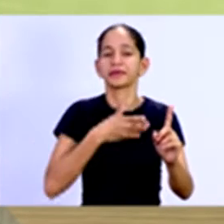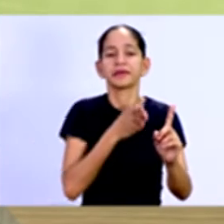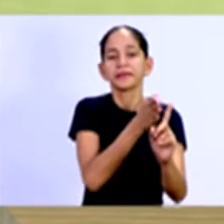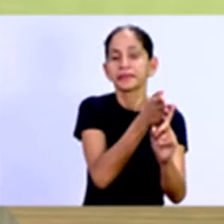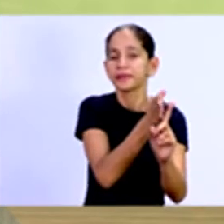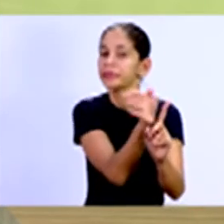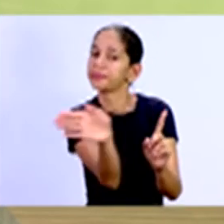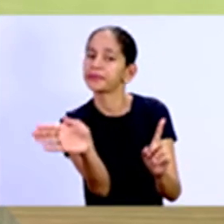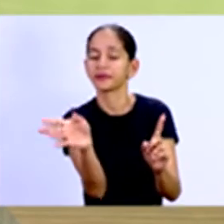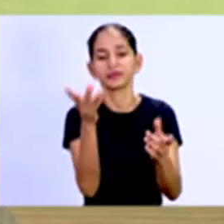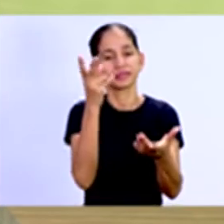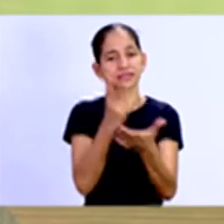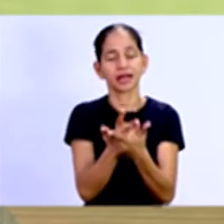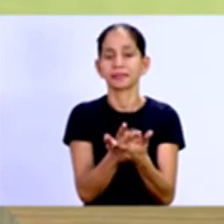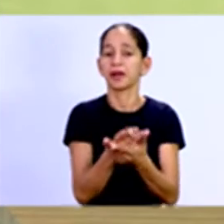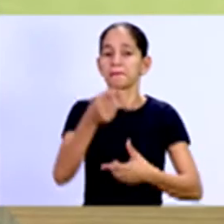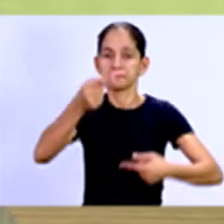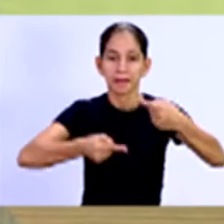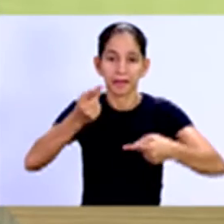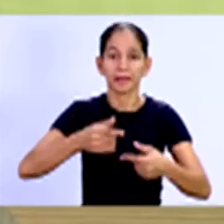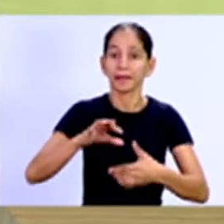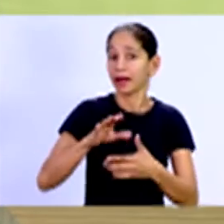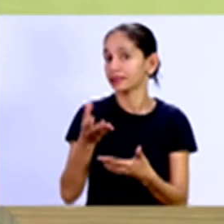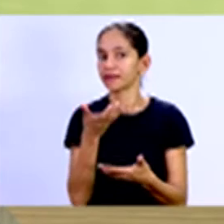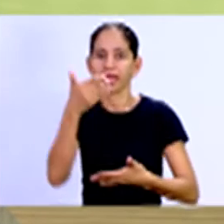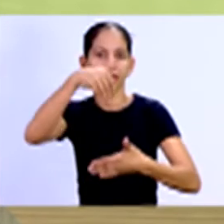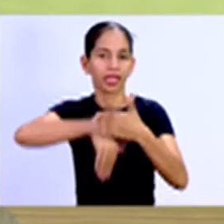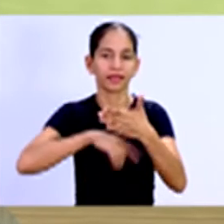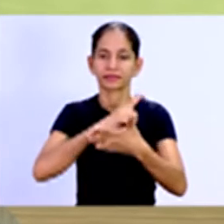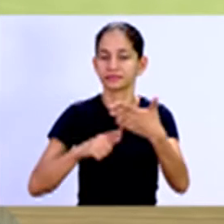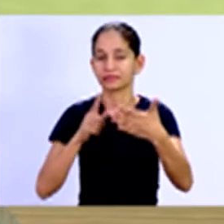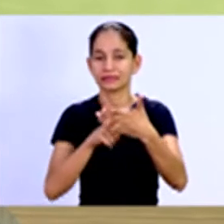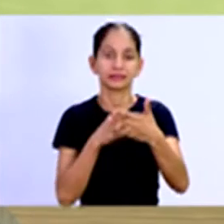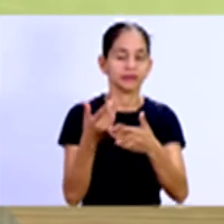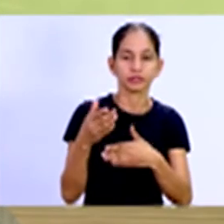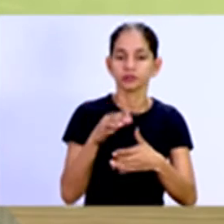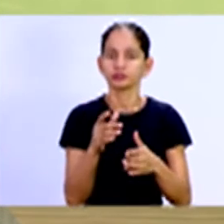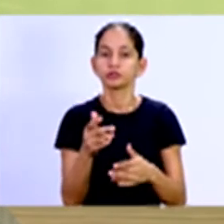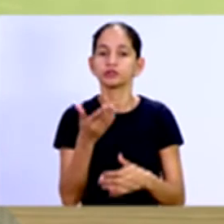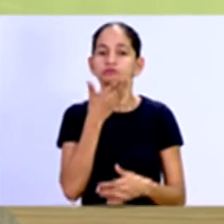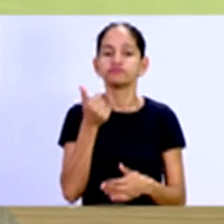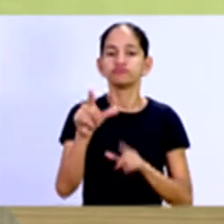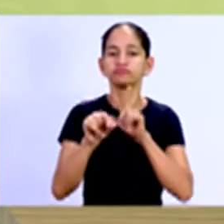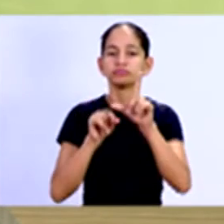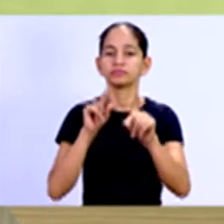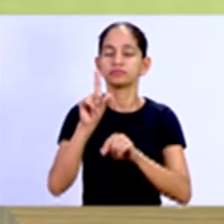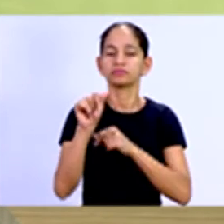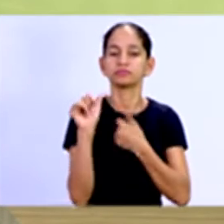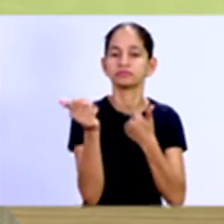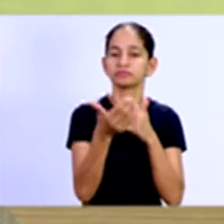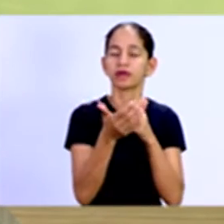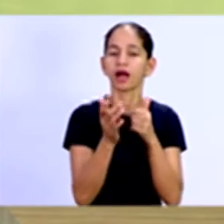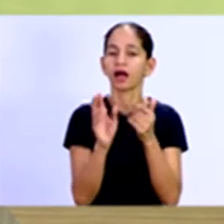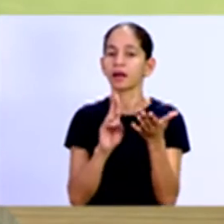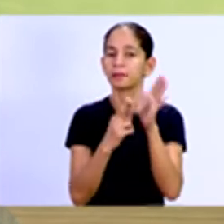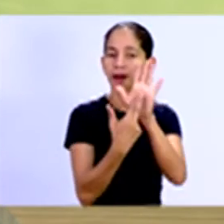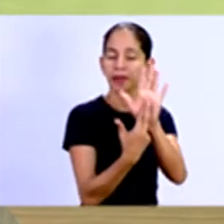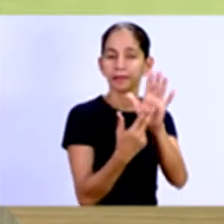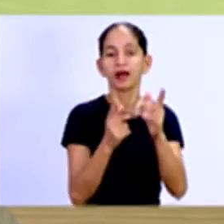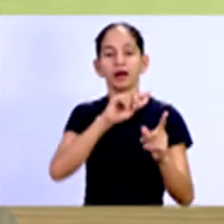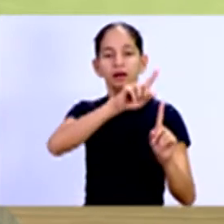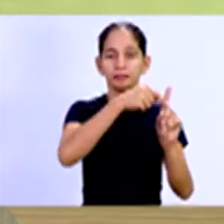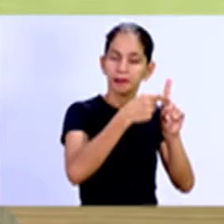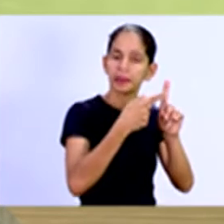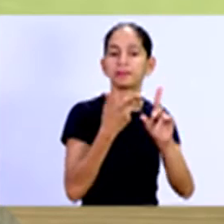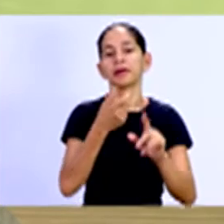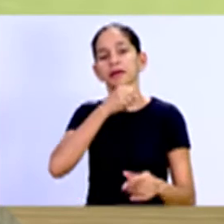seguinte: o político, querendo se eleger, coloca as pessoas que têm preferência em seu lugar. Por exemplo, a grávida, o idoso